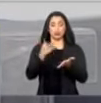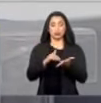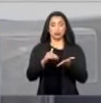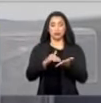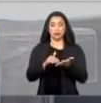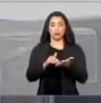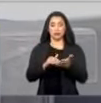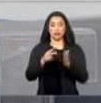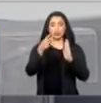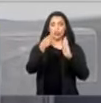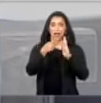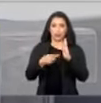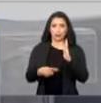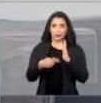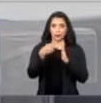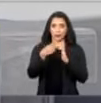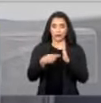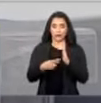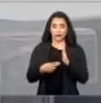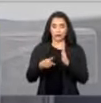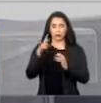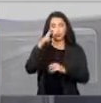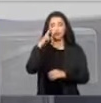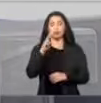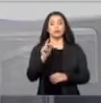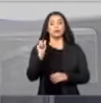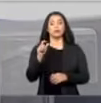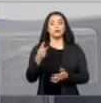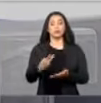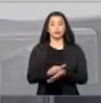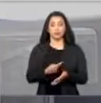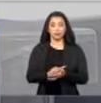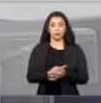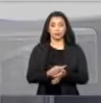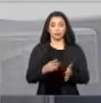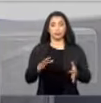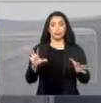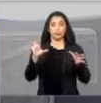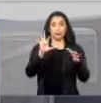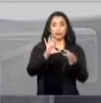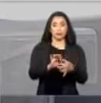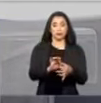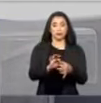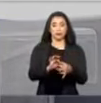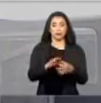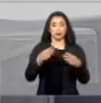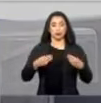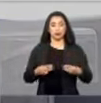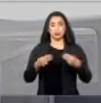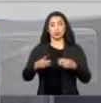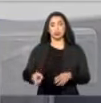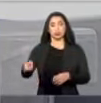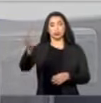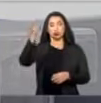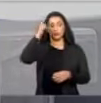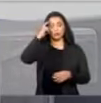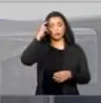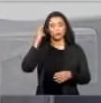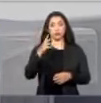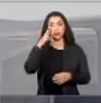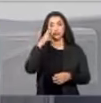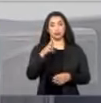Audiovisual, o outro pé do desenho. Vinculada ao Ministério da Cultura, a ela caberiam as iniciativas não empresariais,